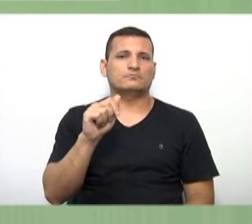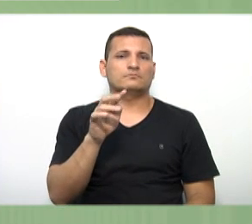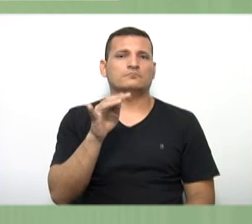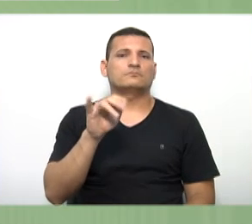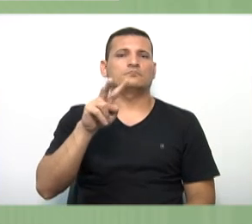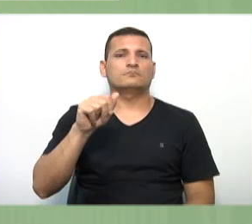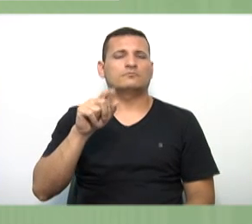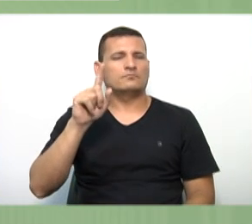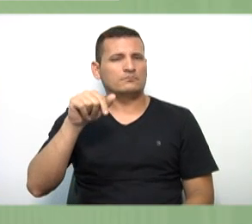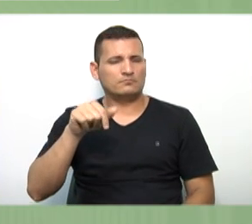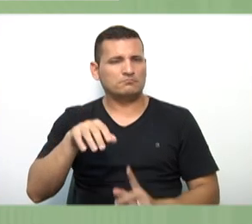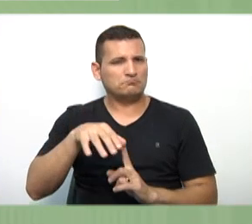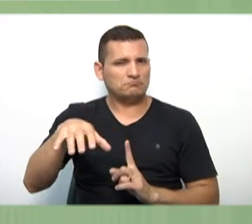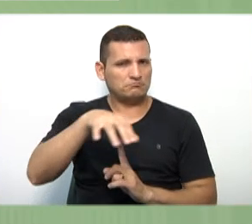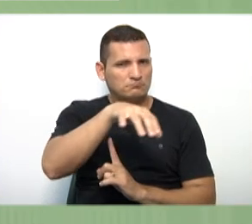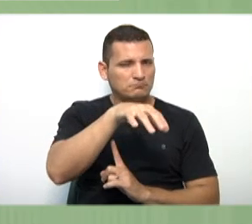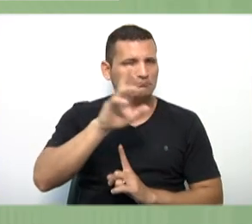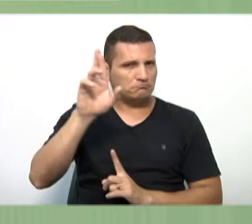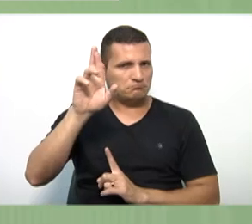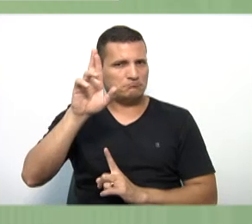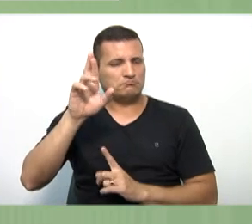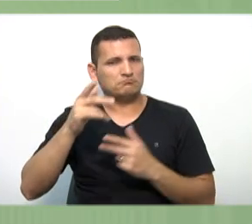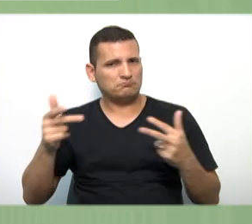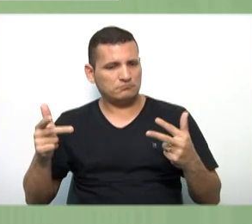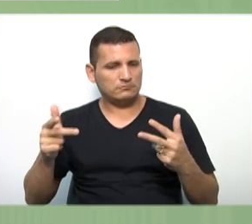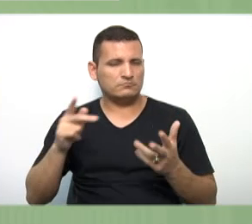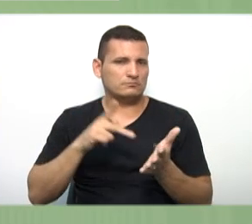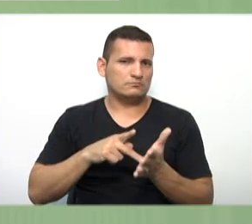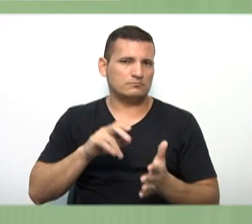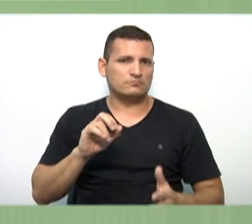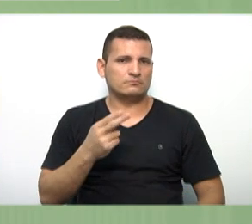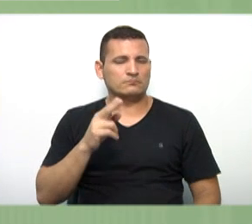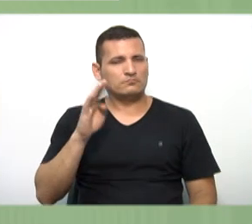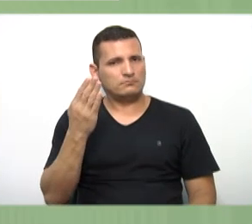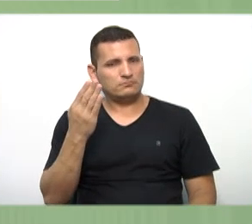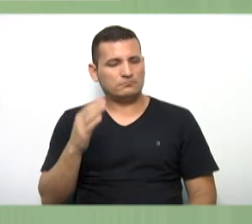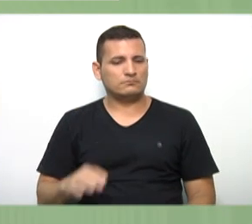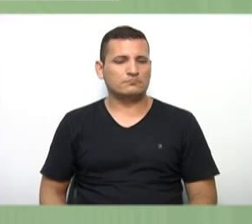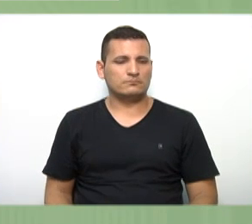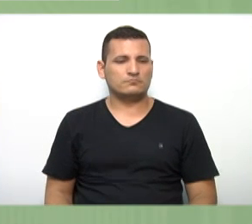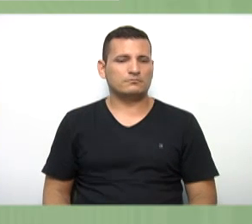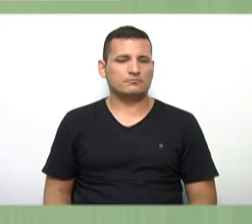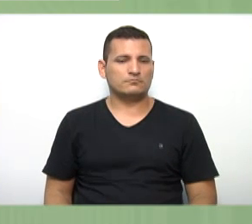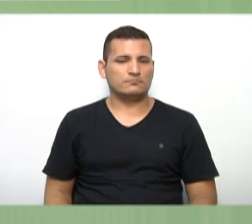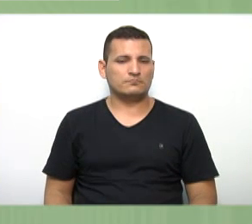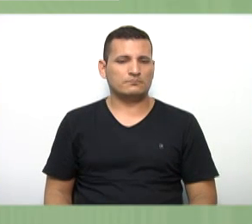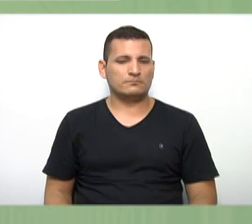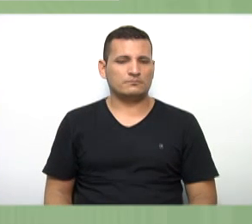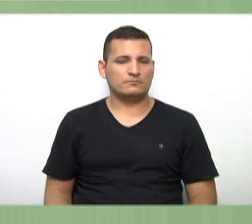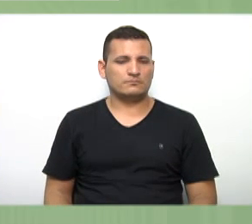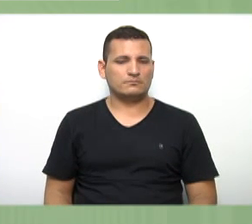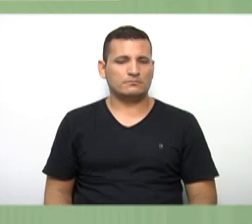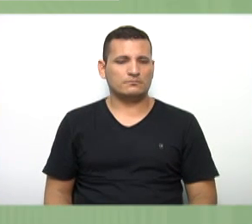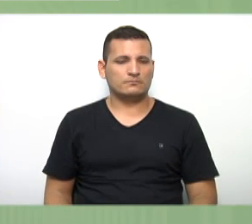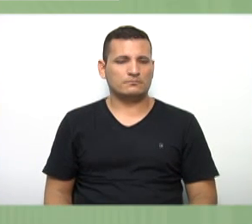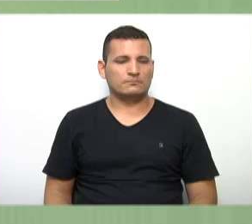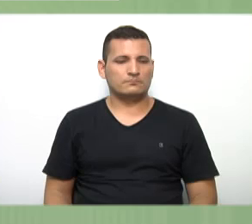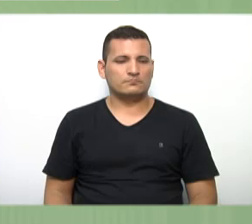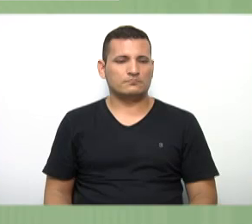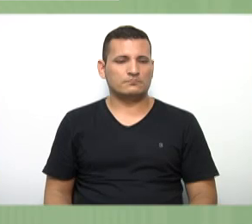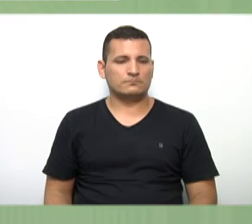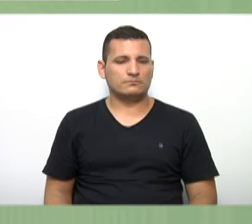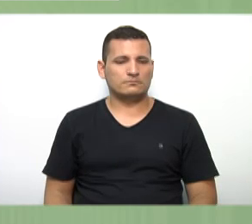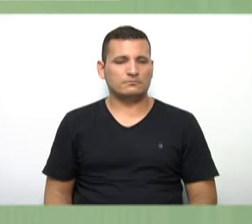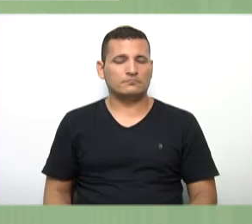das decisões? Verdadeiro ou falso? Vou colocando uma interrogação aqui, porque daqui um pouquinho eu quero ouvir as respostas de vocês.